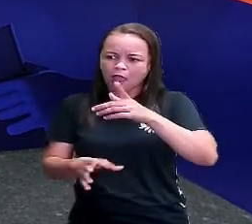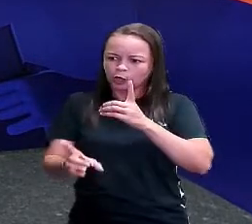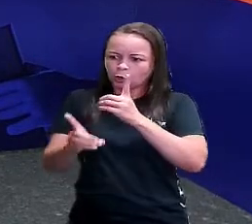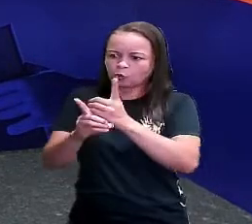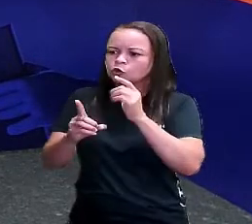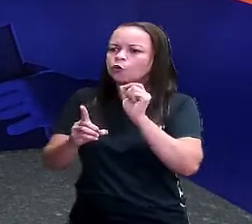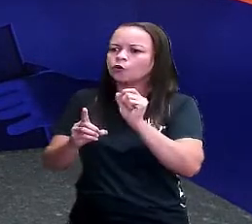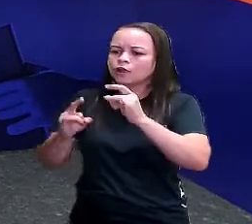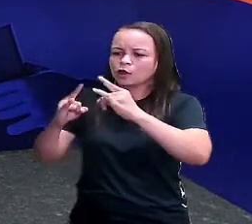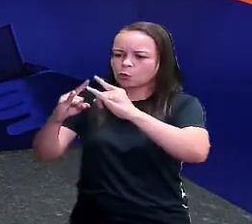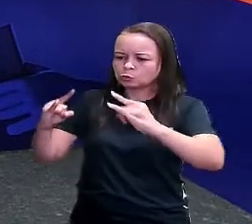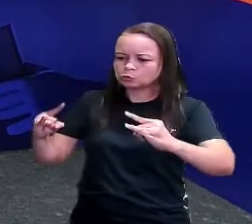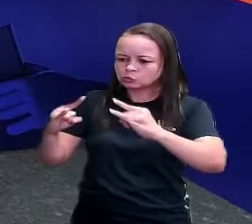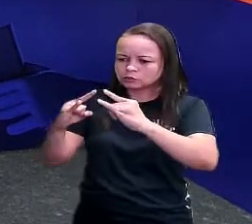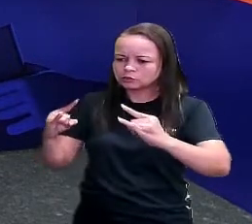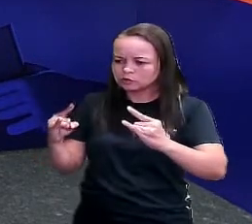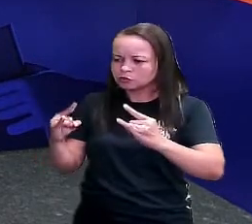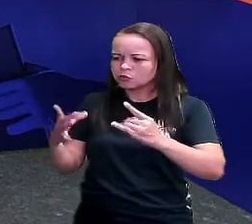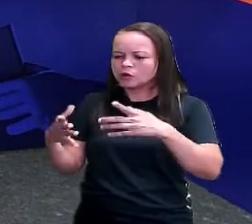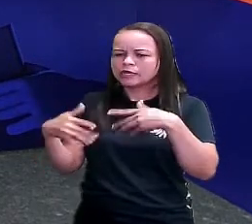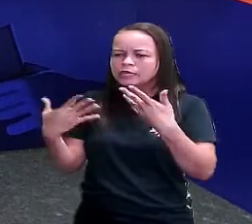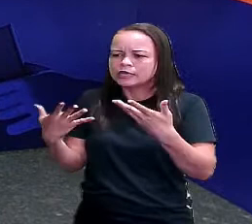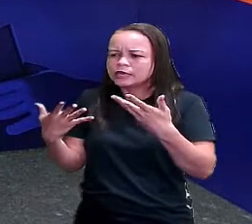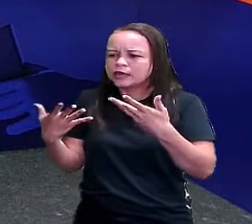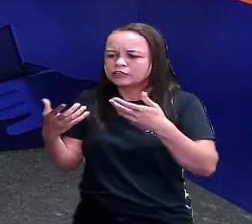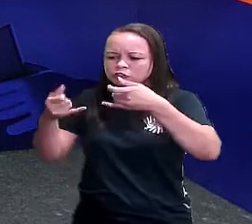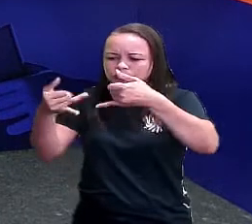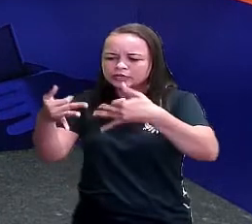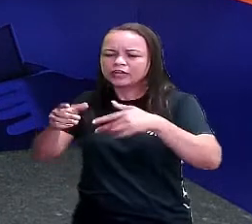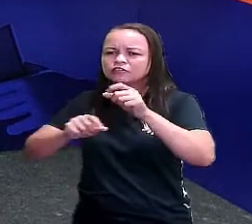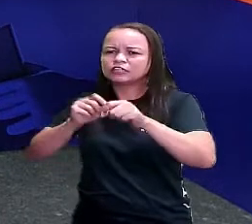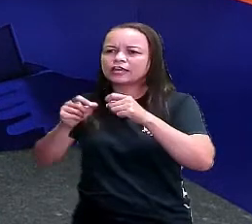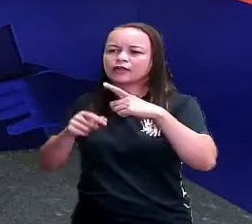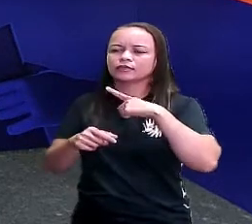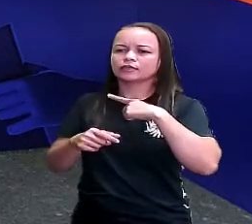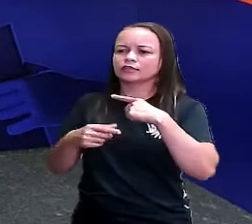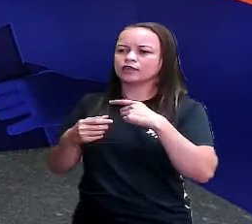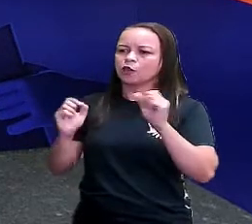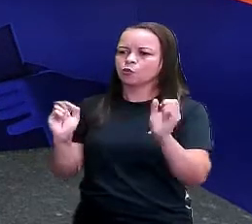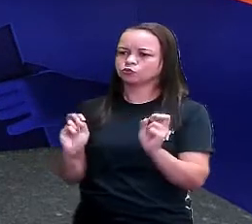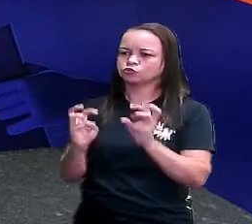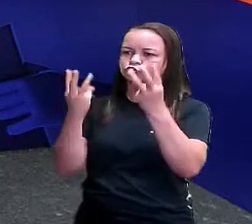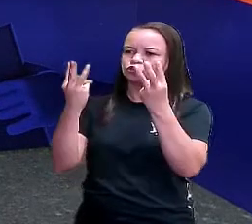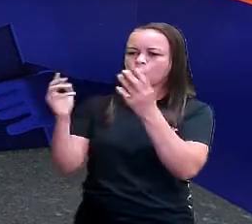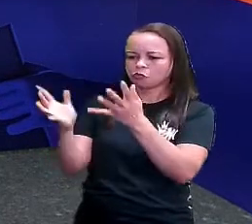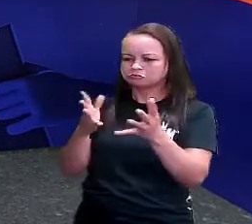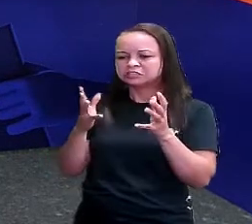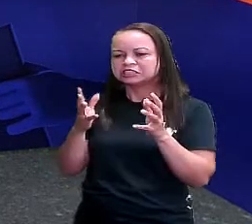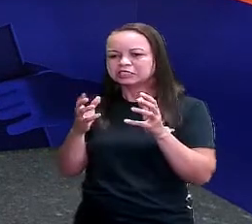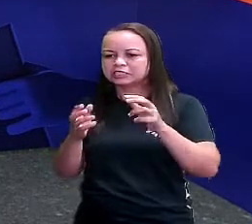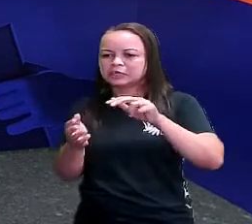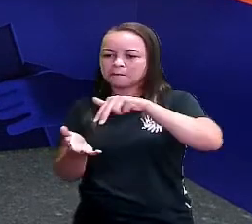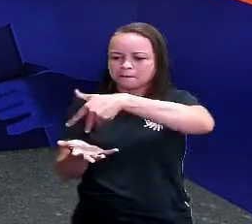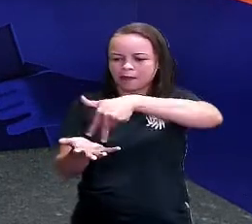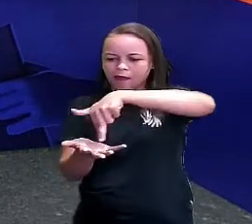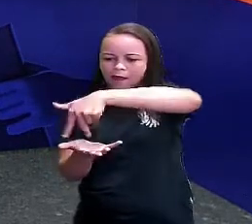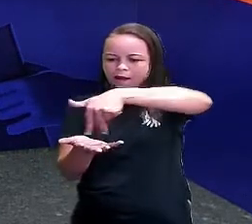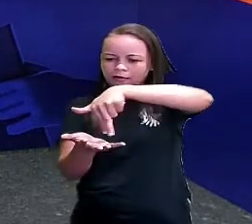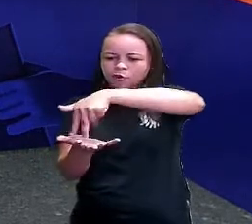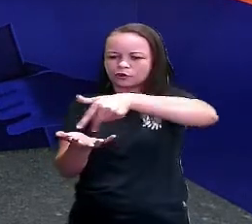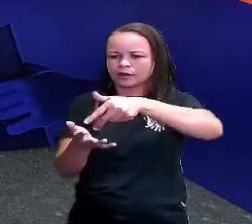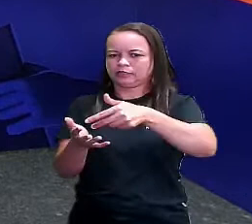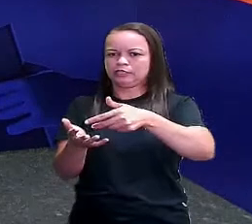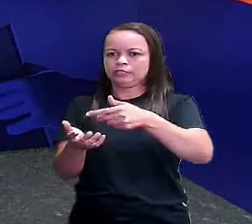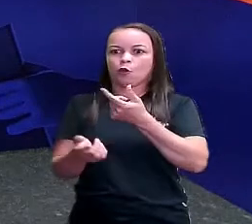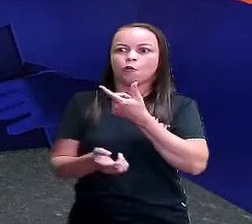E na frente do circo dizia que ia haver um show de marionetes. Pinóquio ficou encantado, morrendo de